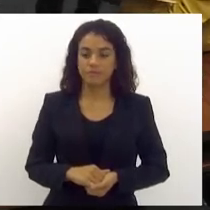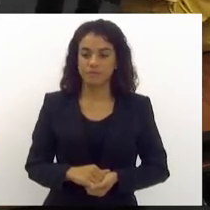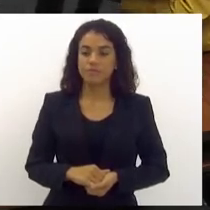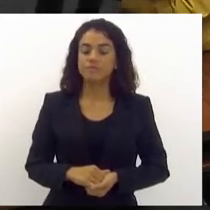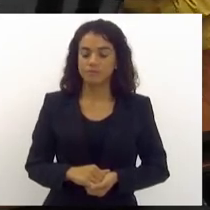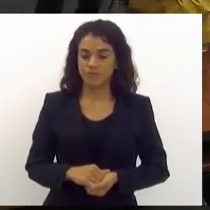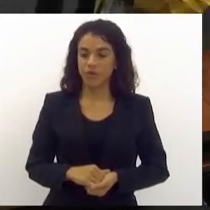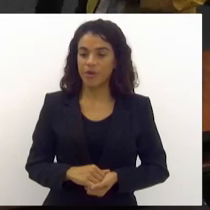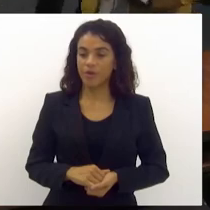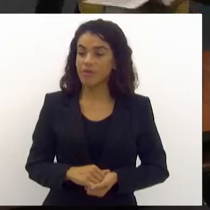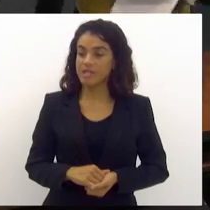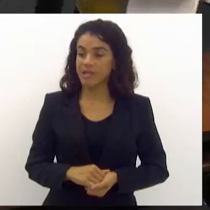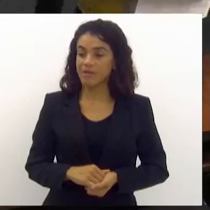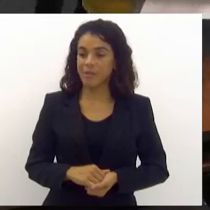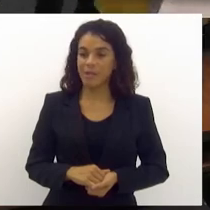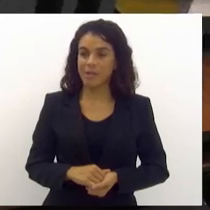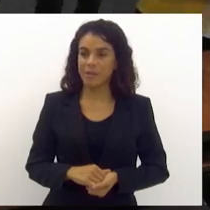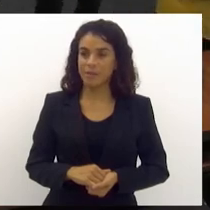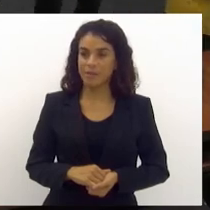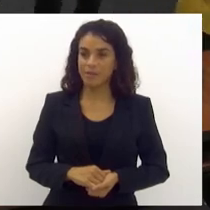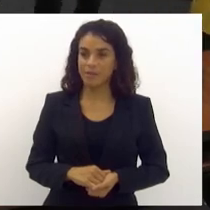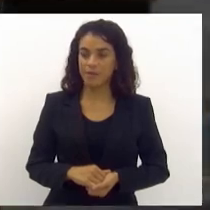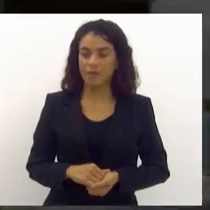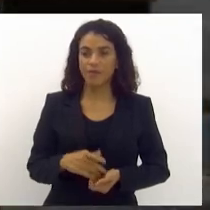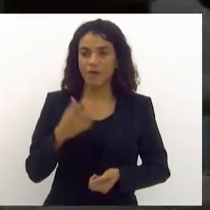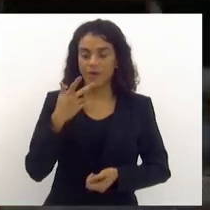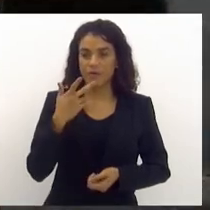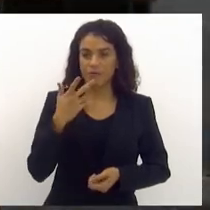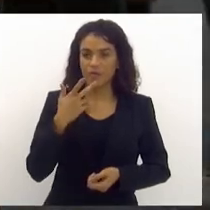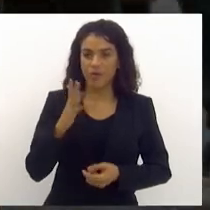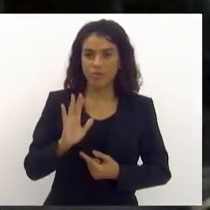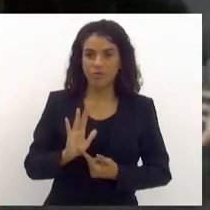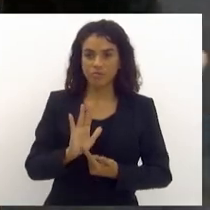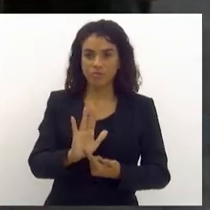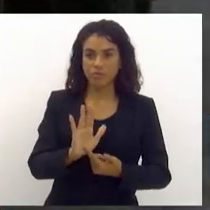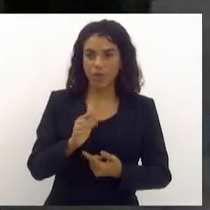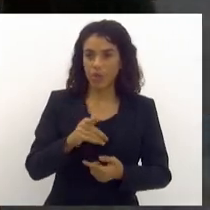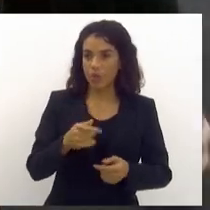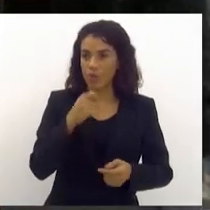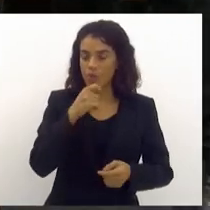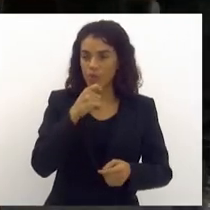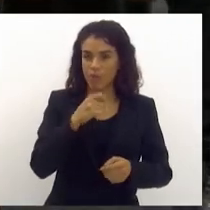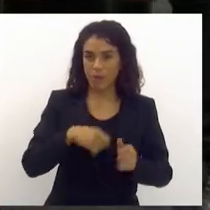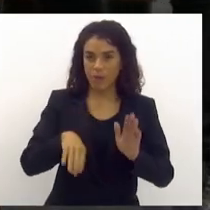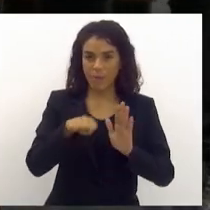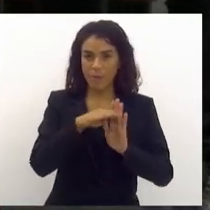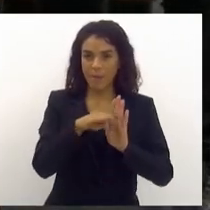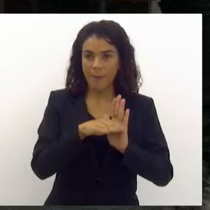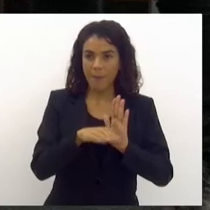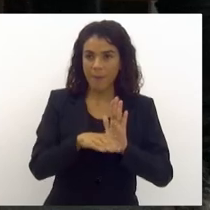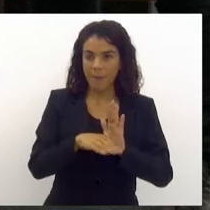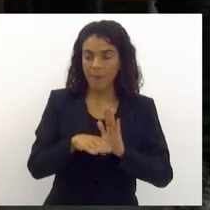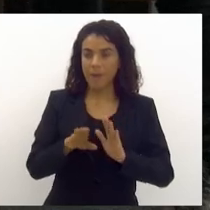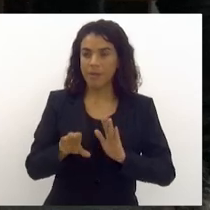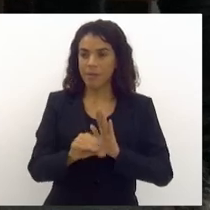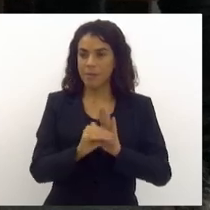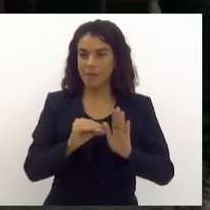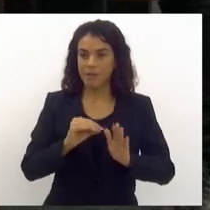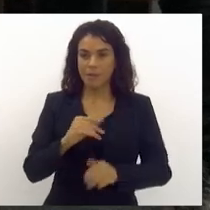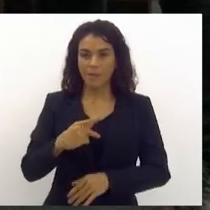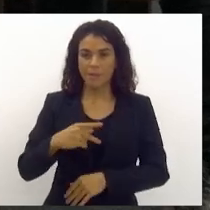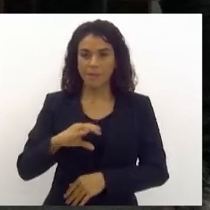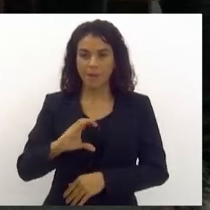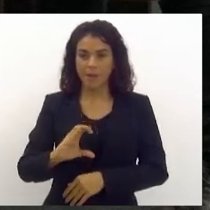Presidente, pela ordem. Foi feito um destaque na primeira discussão do projeto anterior que não consta na emenda da PEC agora,